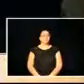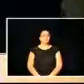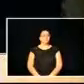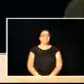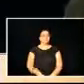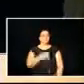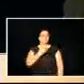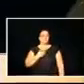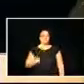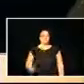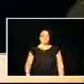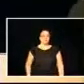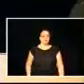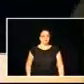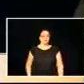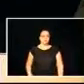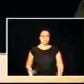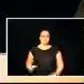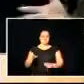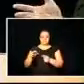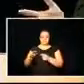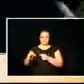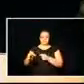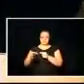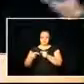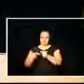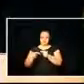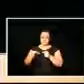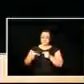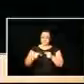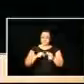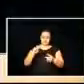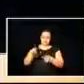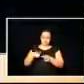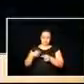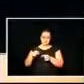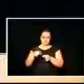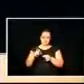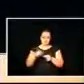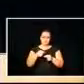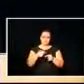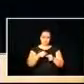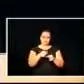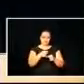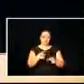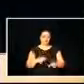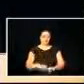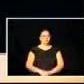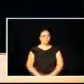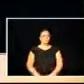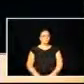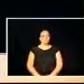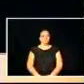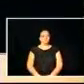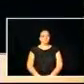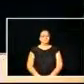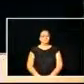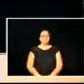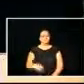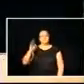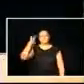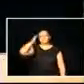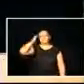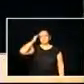é uma coxa de retalho, e é mesmo. Eu fico feliz, porque, na verdade, está reconhecendo que o que nós estamos falando é verdade. Então, nós entendemos que